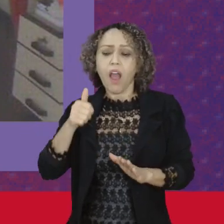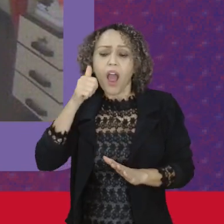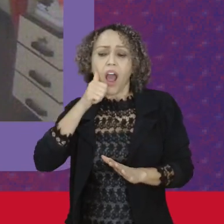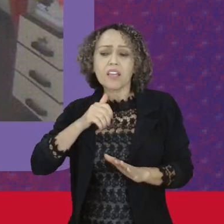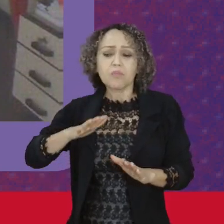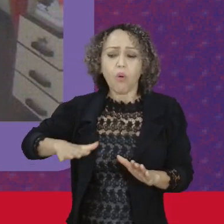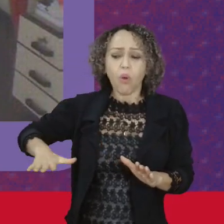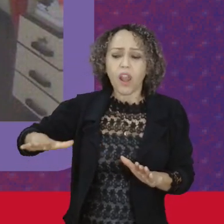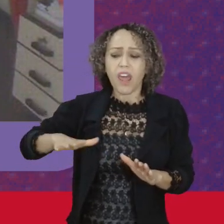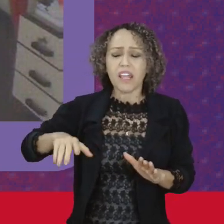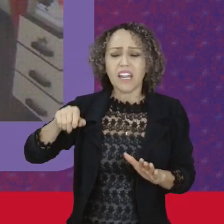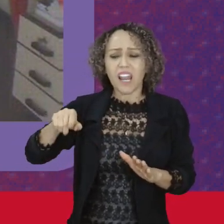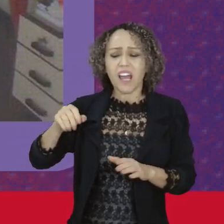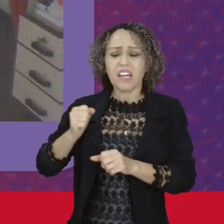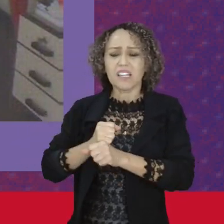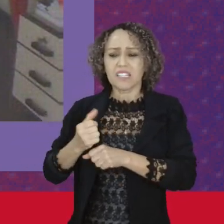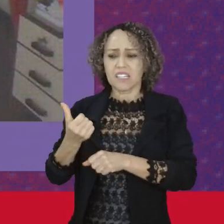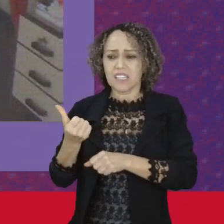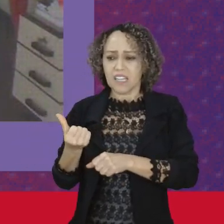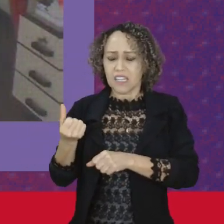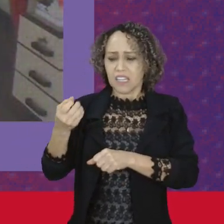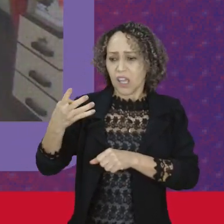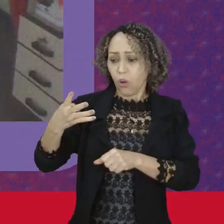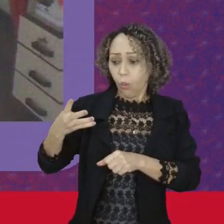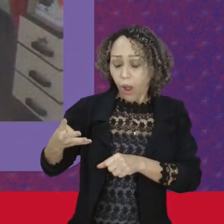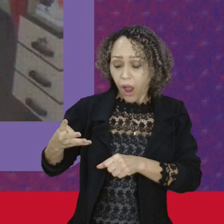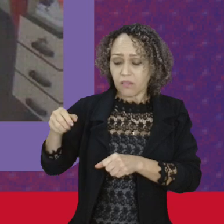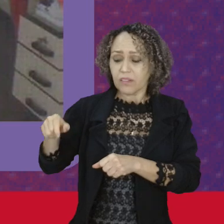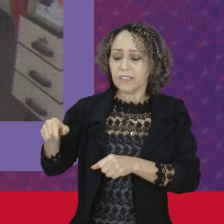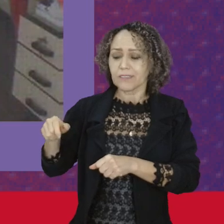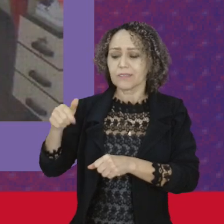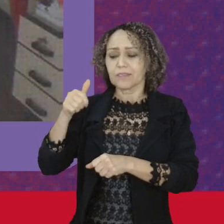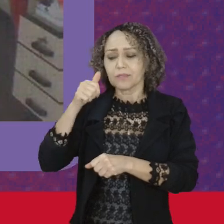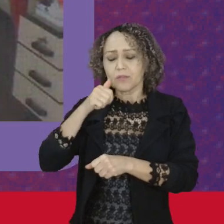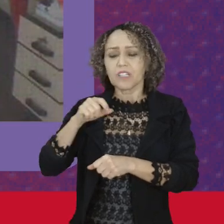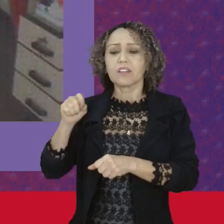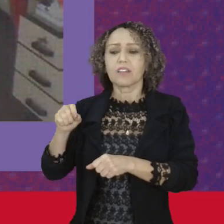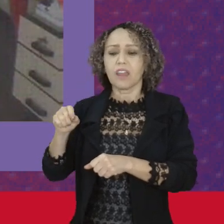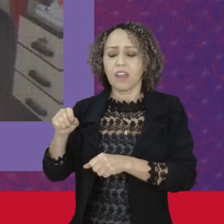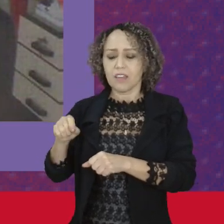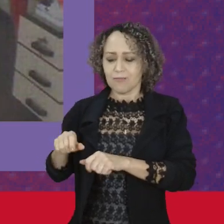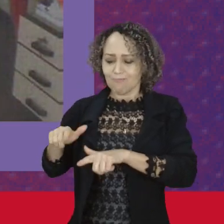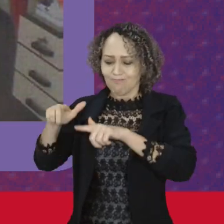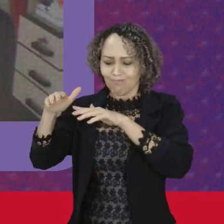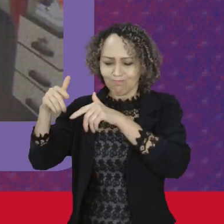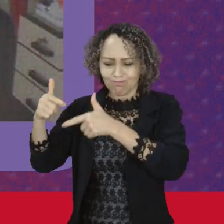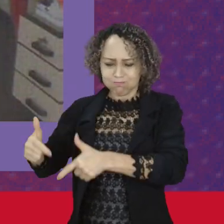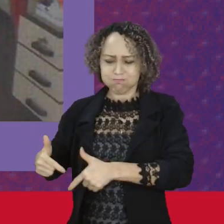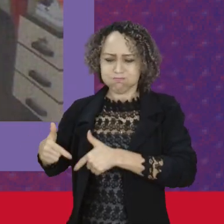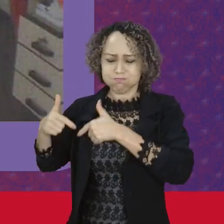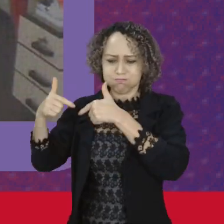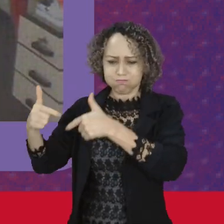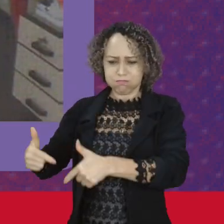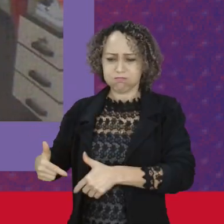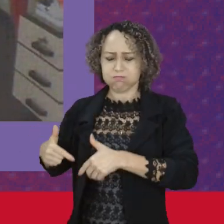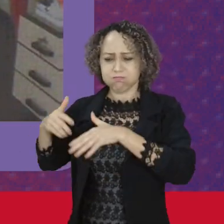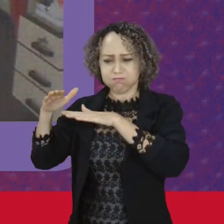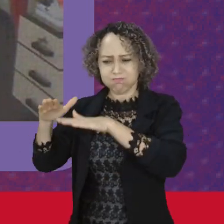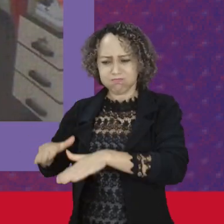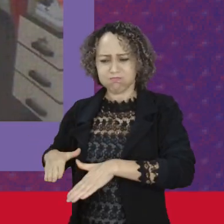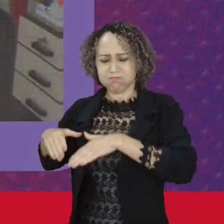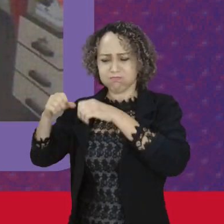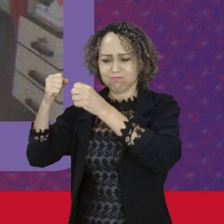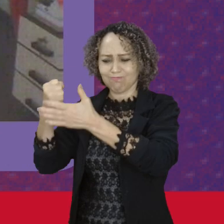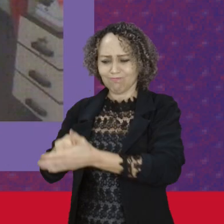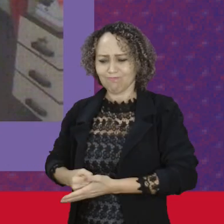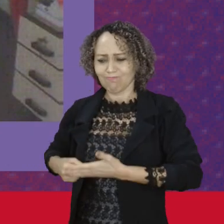marcha com Deus, pela família e pela liberdade, elas passam a não existir depois de 64, né, muitas vão, até teve